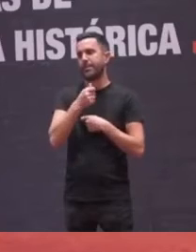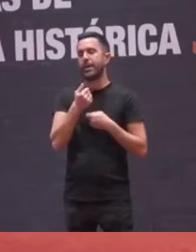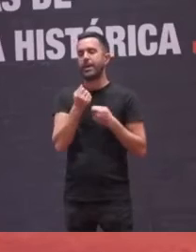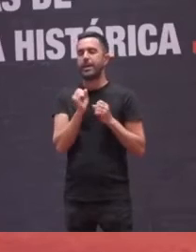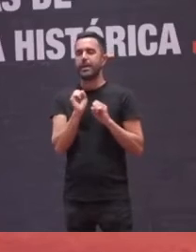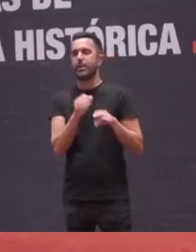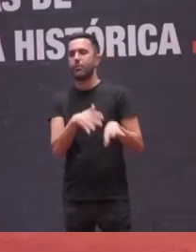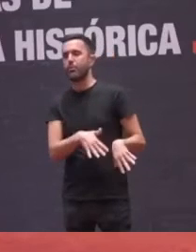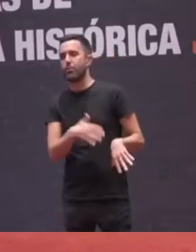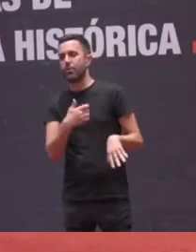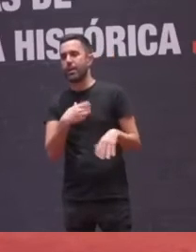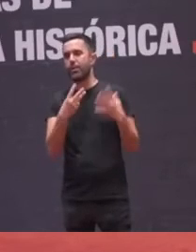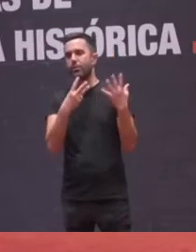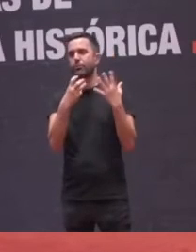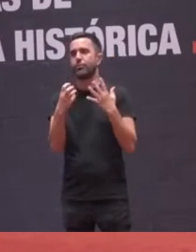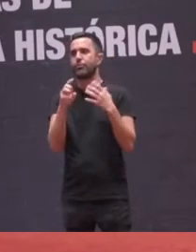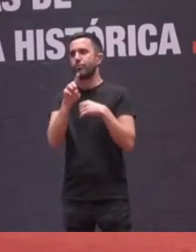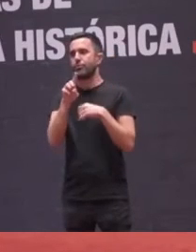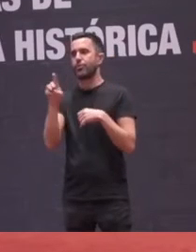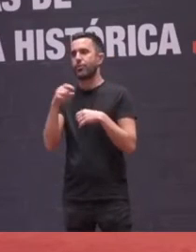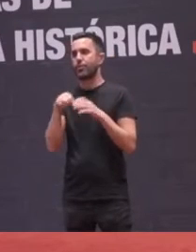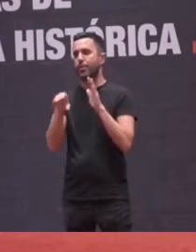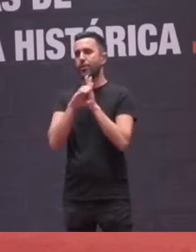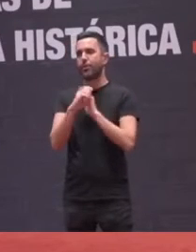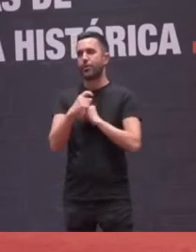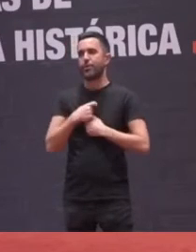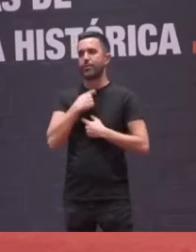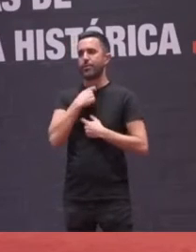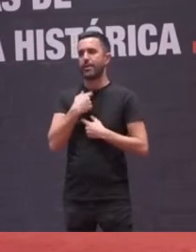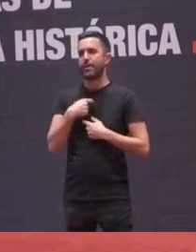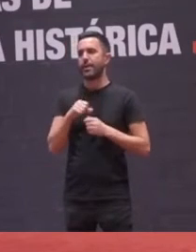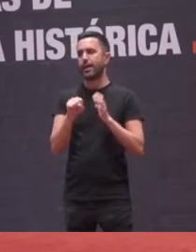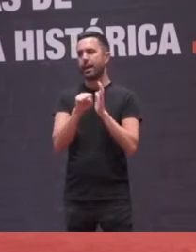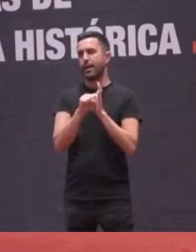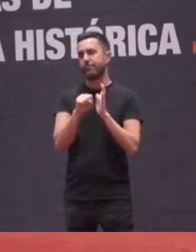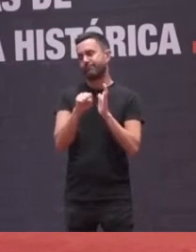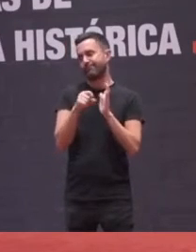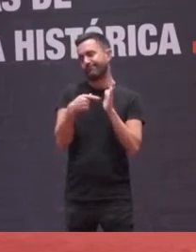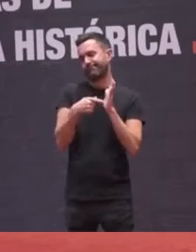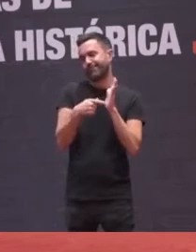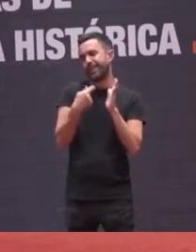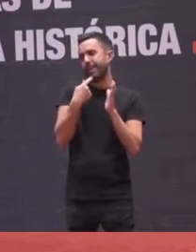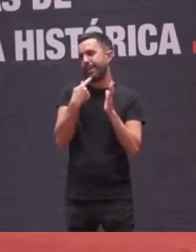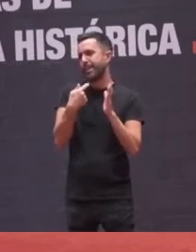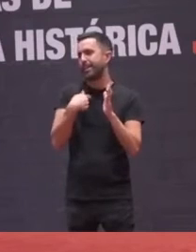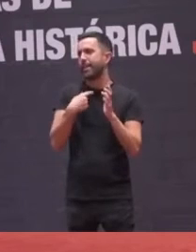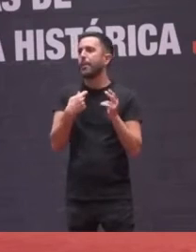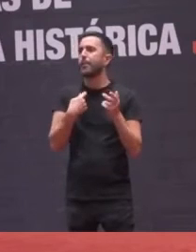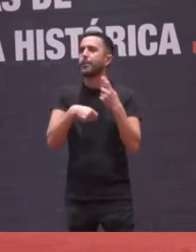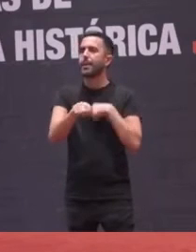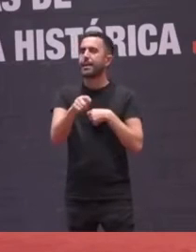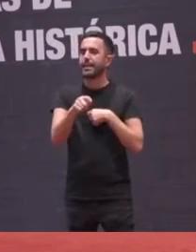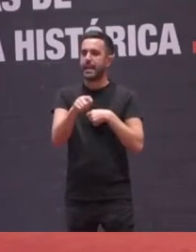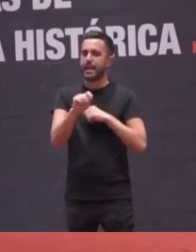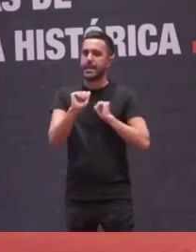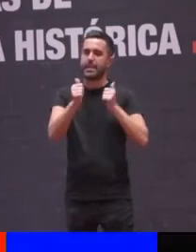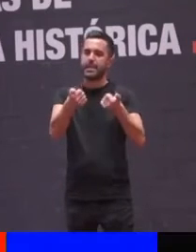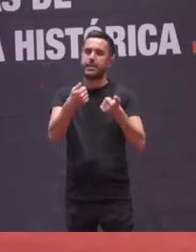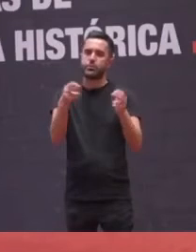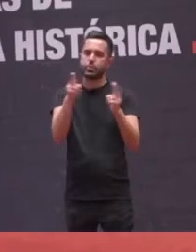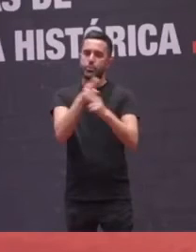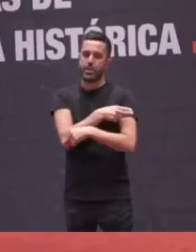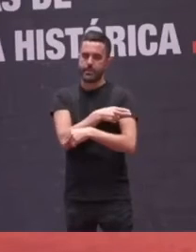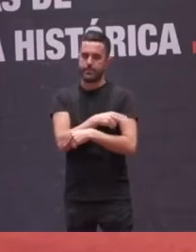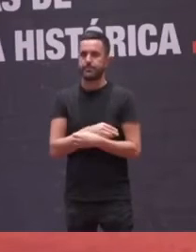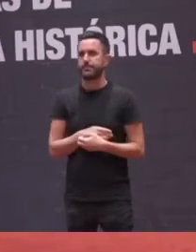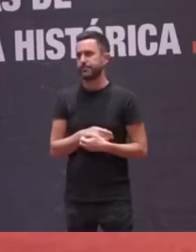tiña do 811 do Código Civil, argumento que utilizou a familia para decir que a venda inicial era nula. De todos os xeitos, vou decir, eses tres negocios